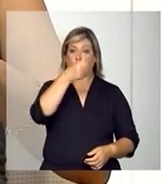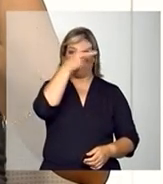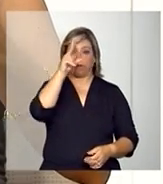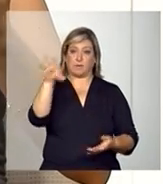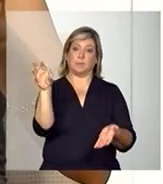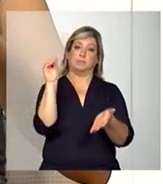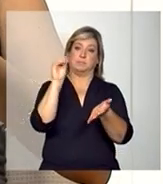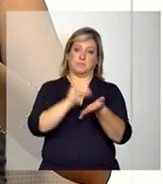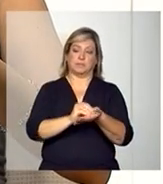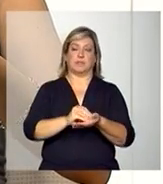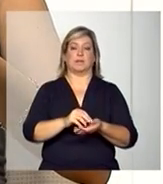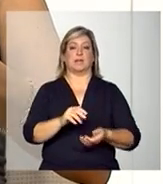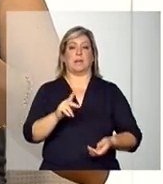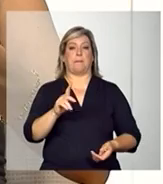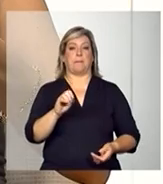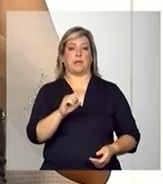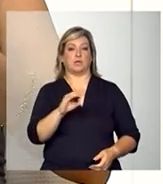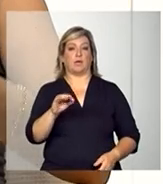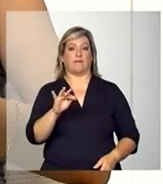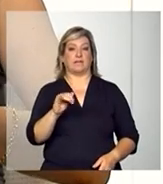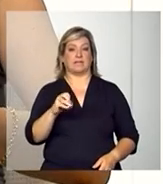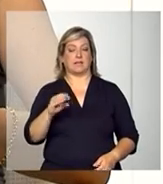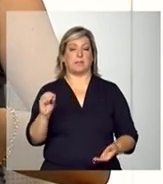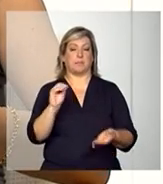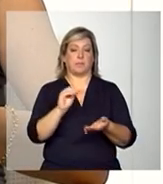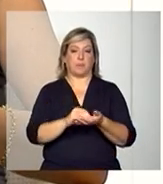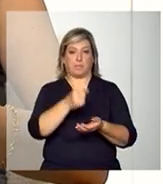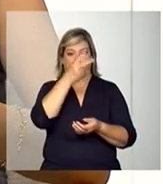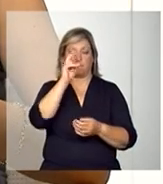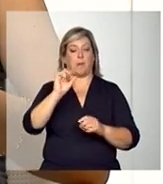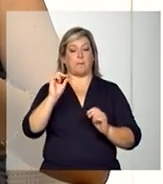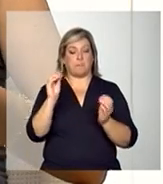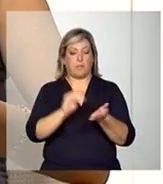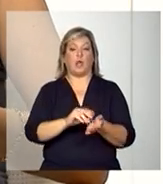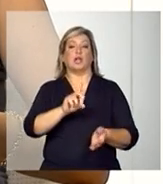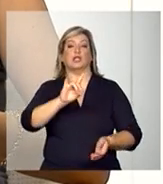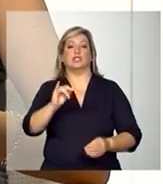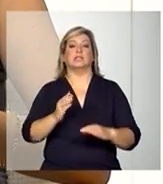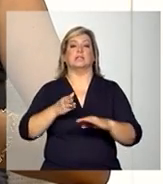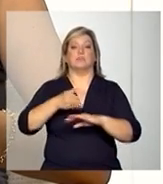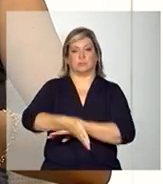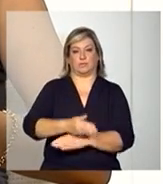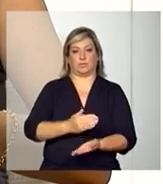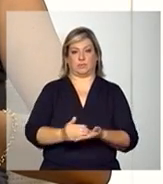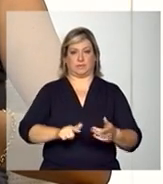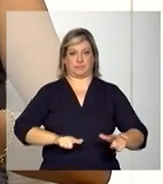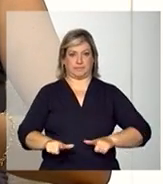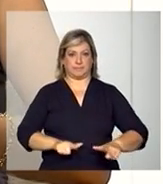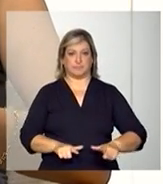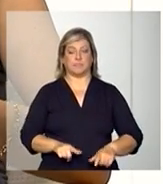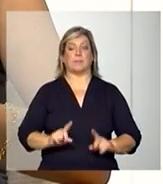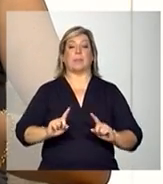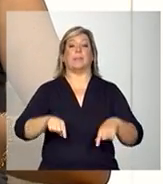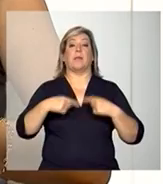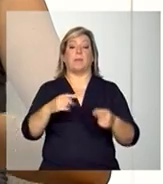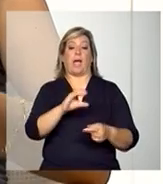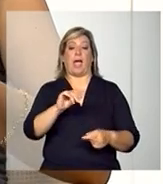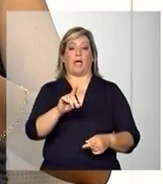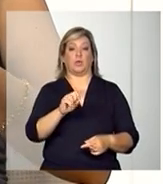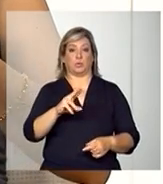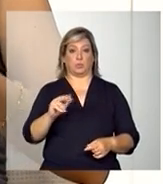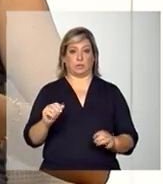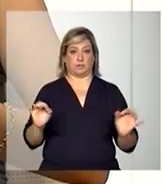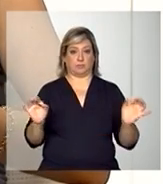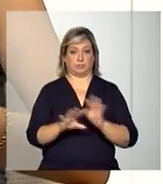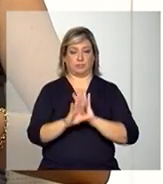em pessoa física vincula na prefeitura e põe a sua data de Mandato então após ele estar cadastrado no C de suas é necessário